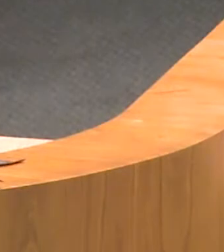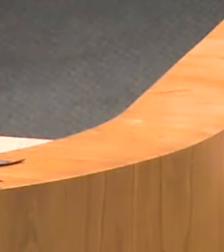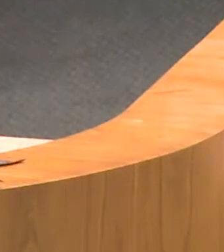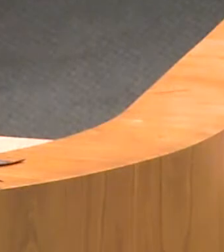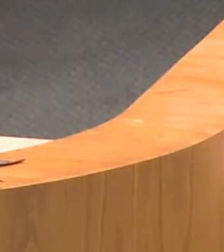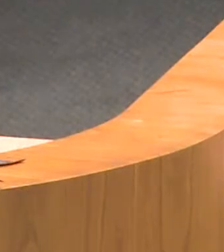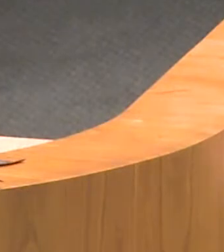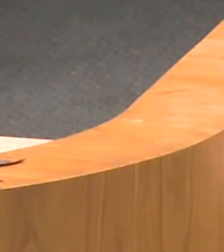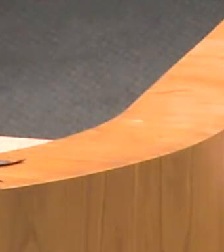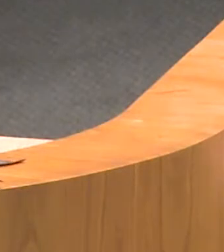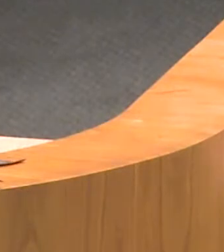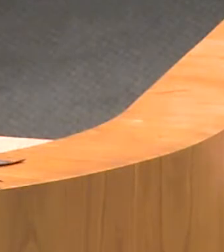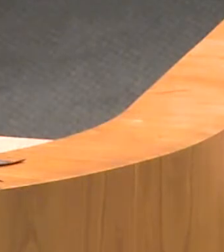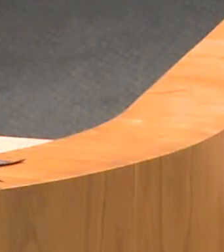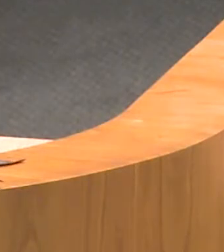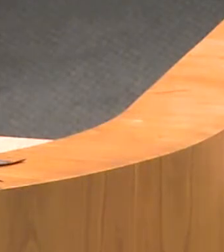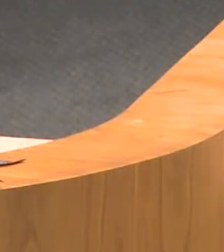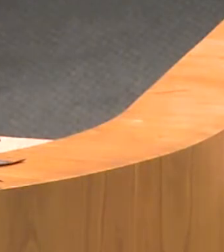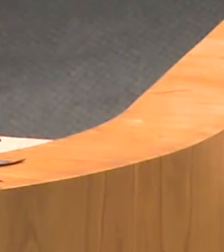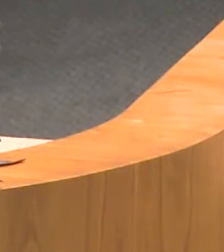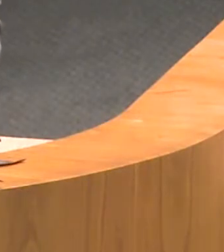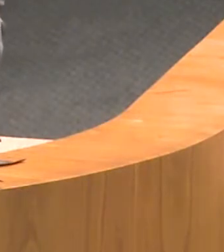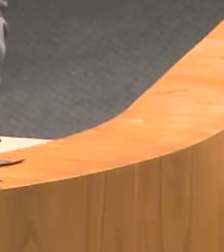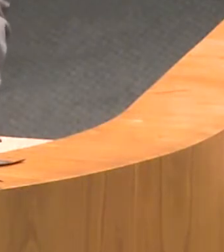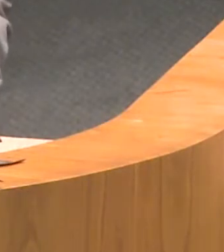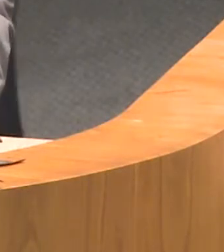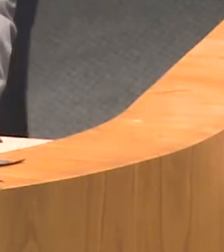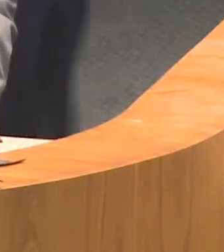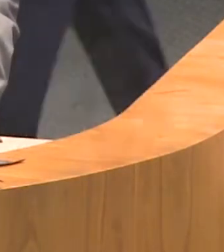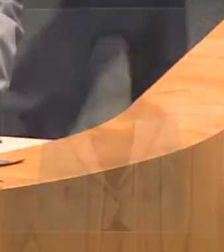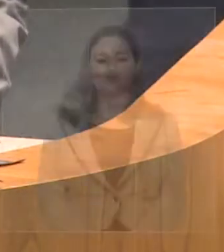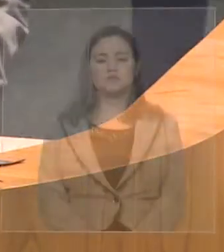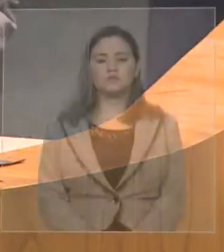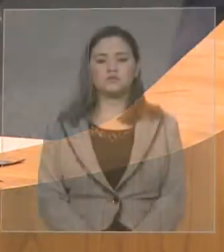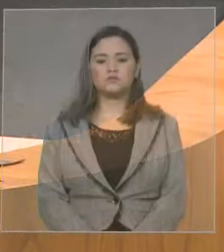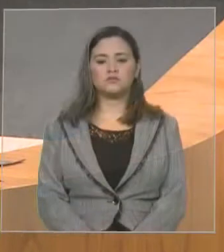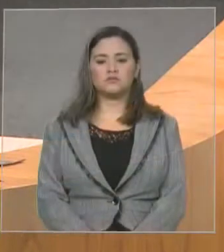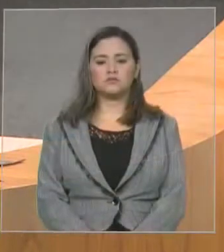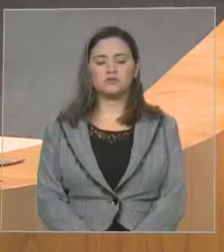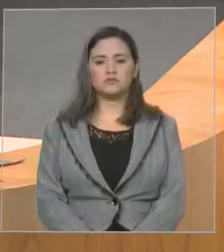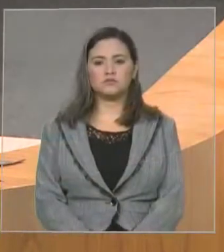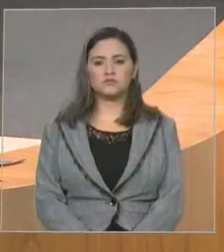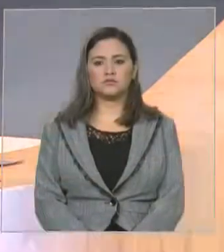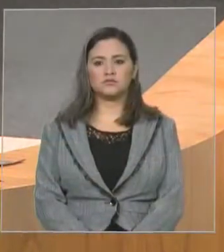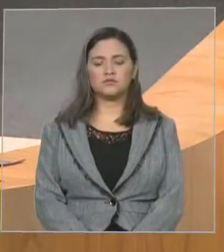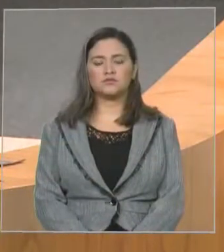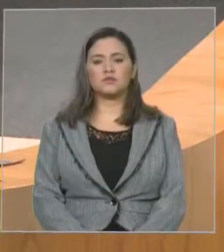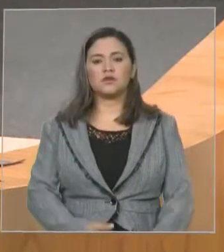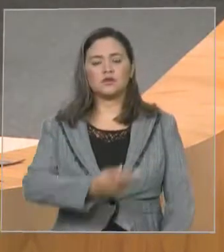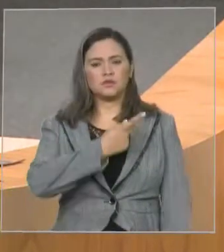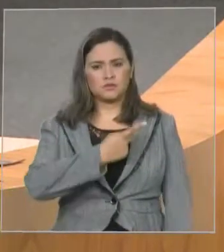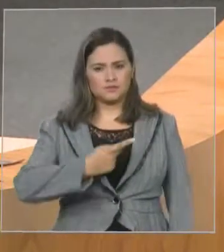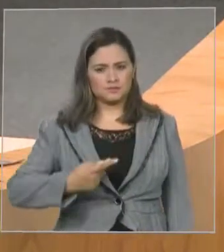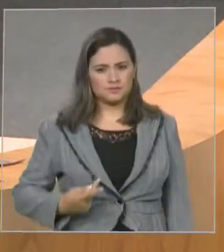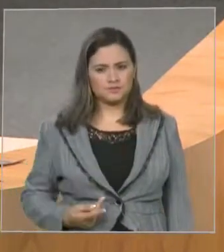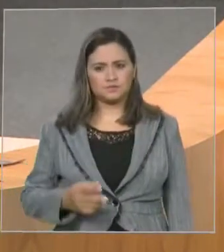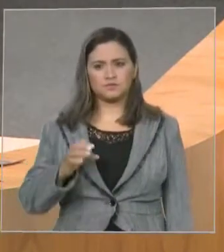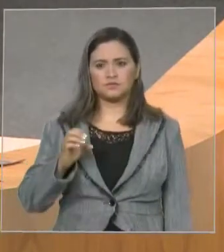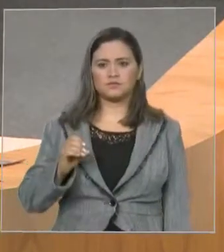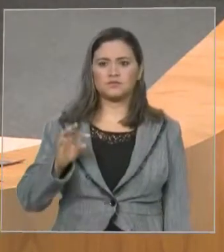cumprimentando o excelentíssimo senhor presidente, Otelino Neto, em seu nome, saudando também os nobres parlamentares presentes nesta